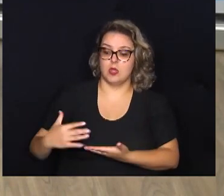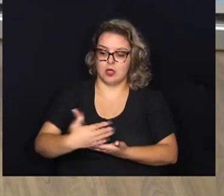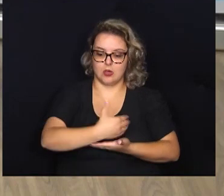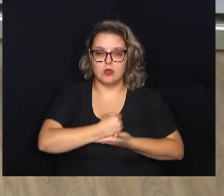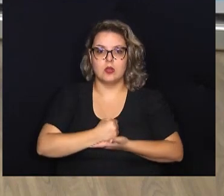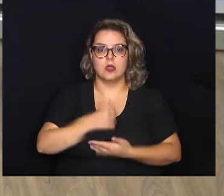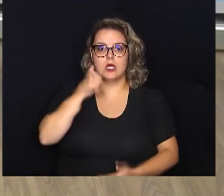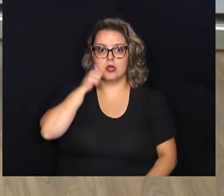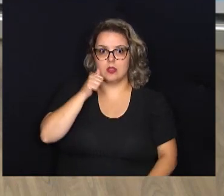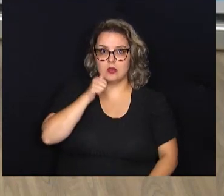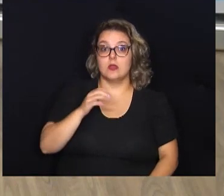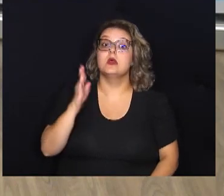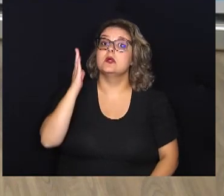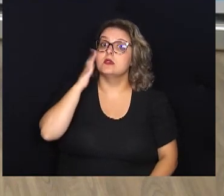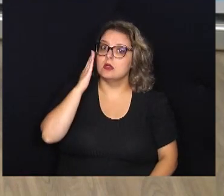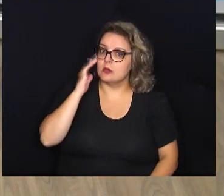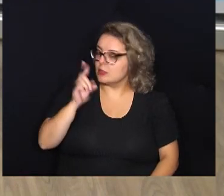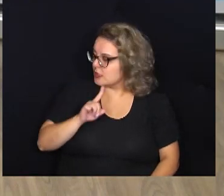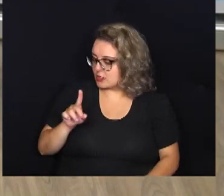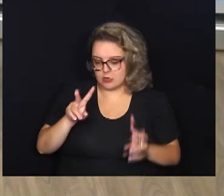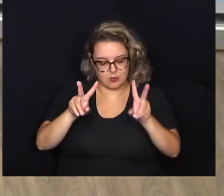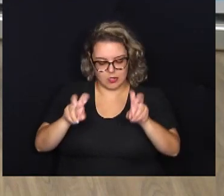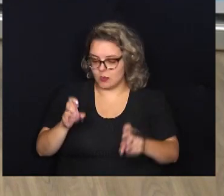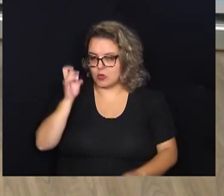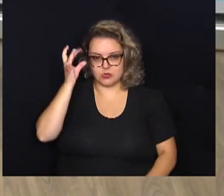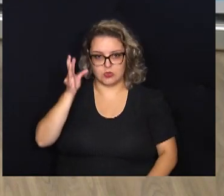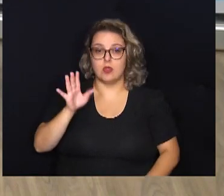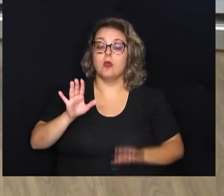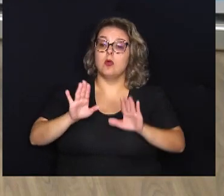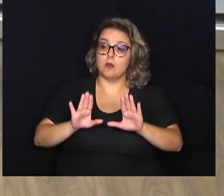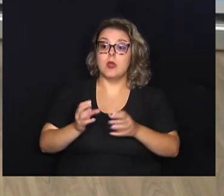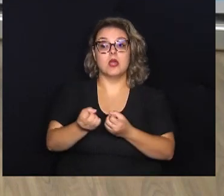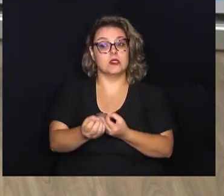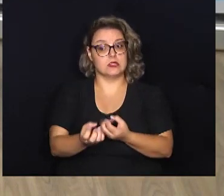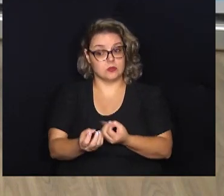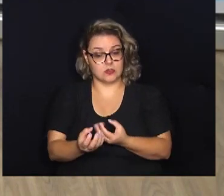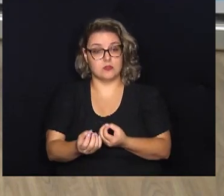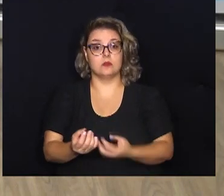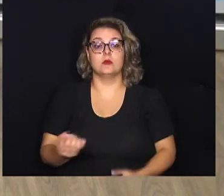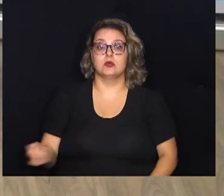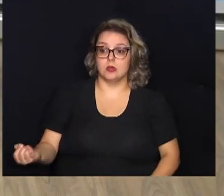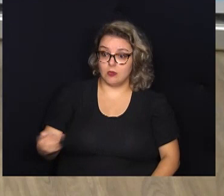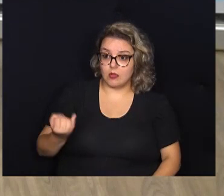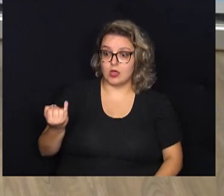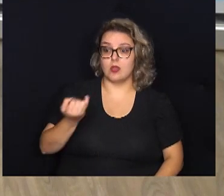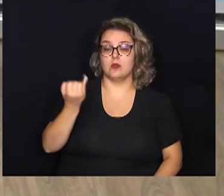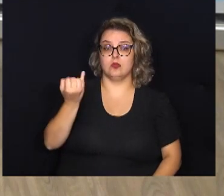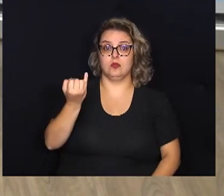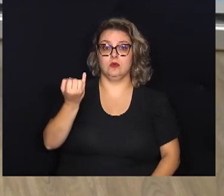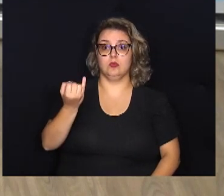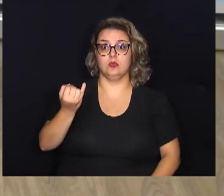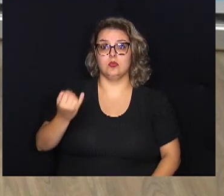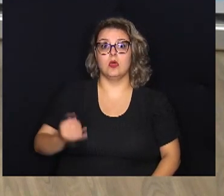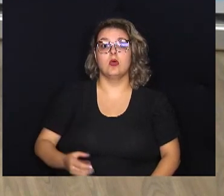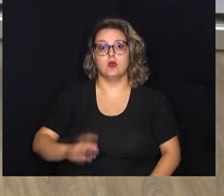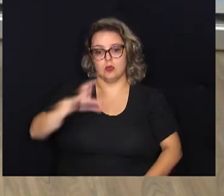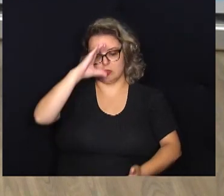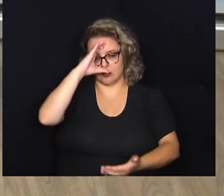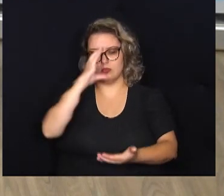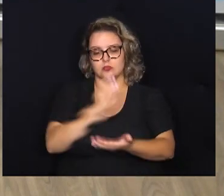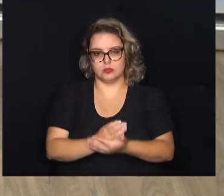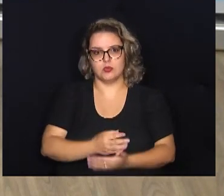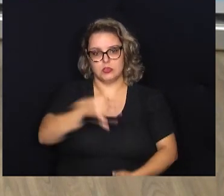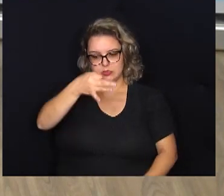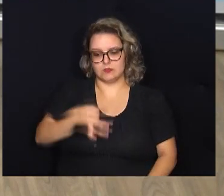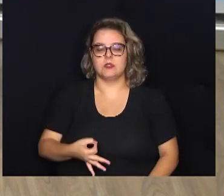essa mulher. A gente sabe que não é um assunto fácil, mas que as informações aqui foram passadas com muita credibilidade neste